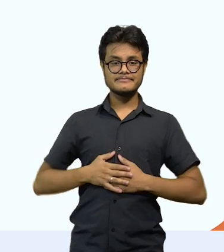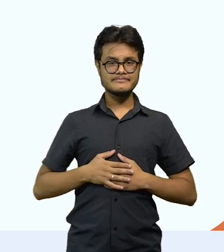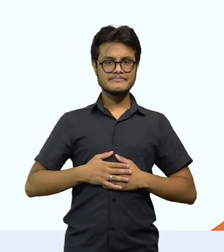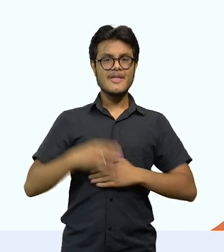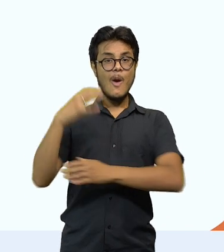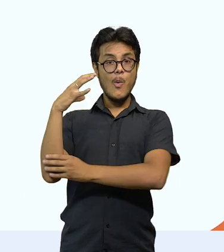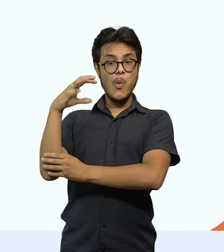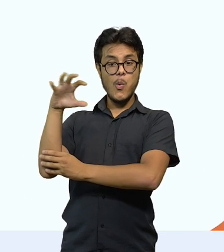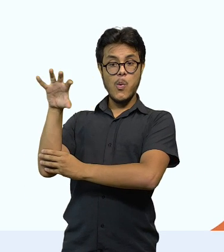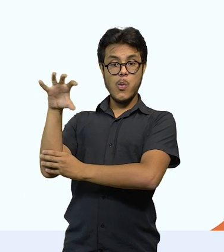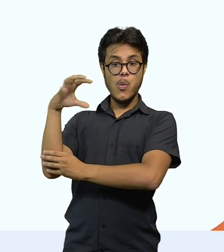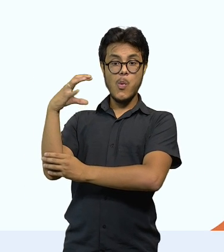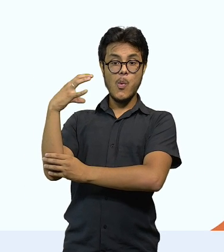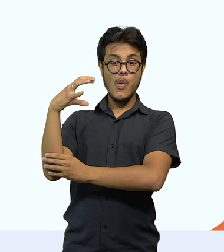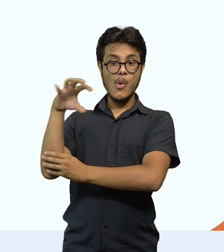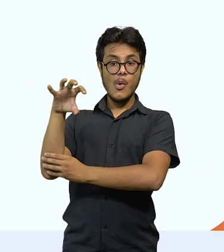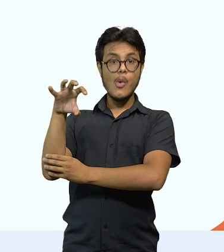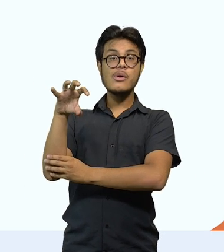geradores eólicos